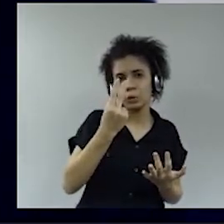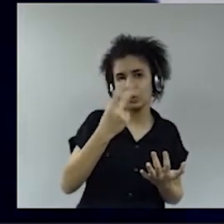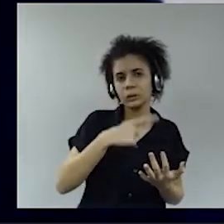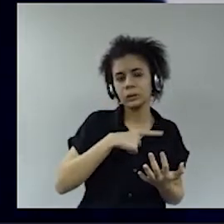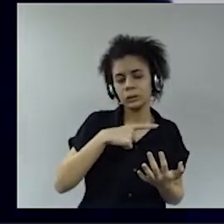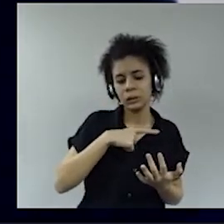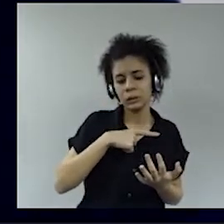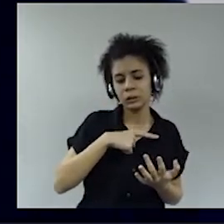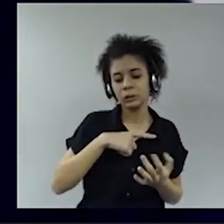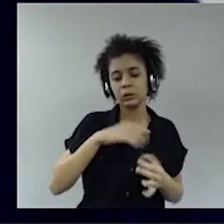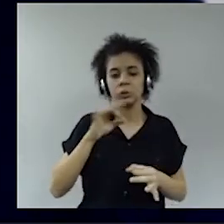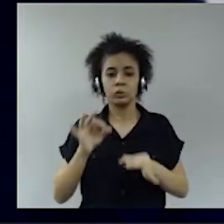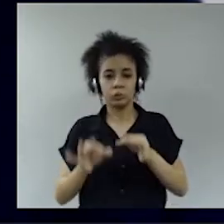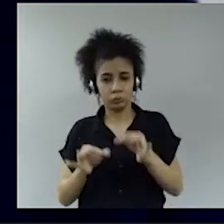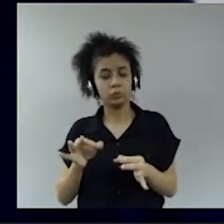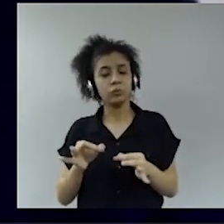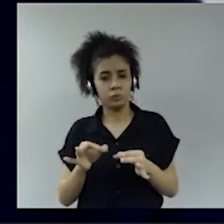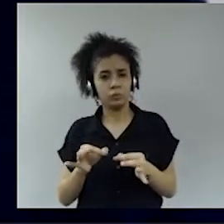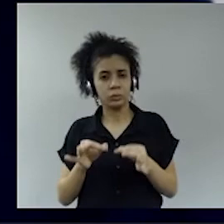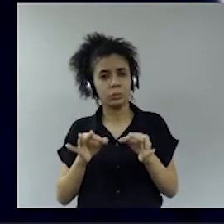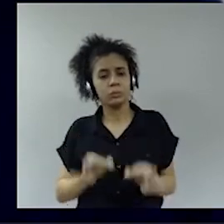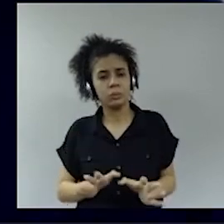jogo, justifica-se